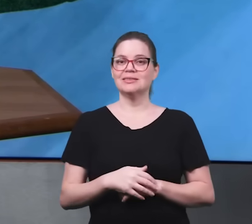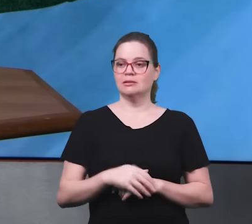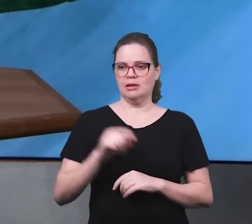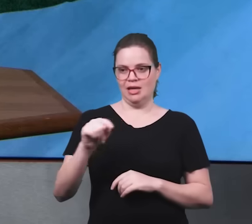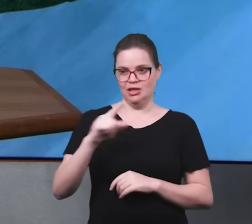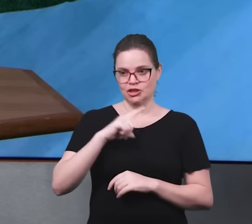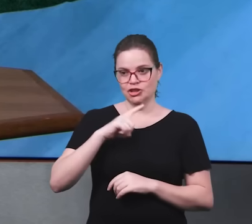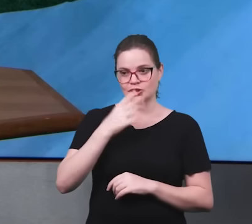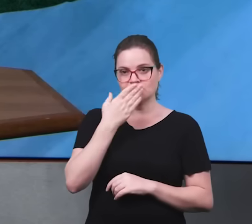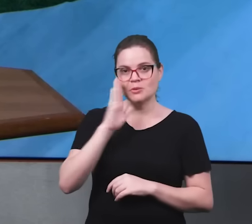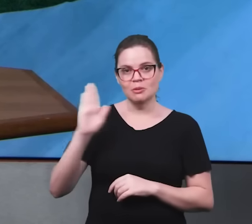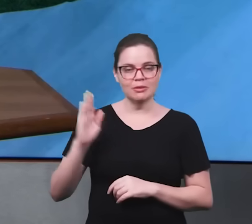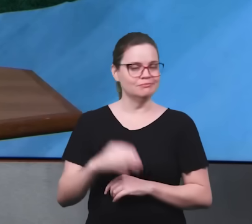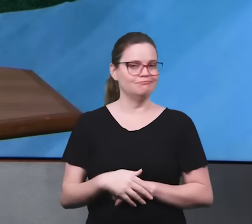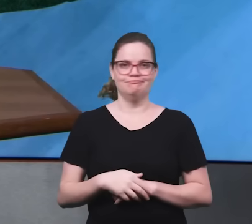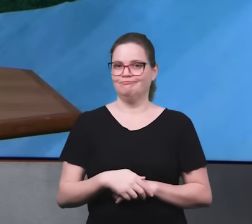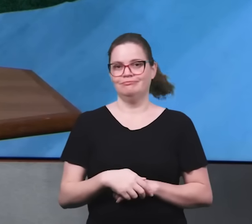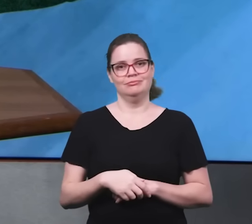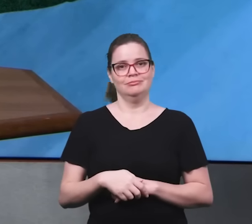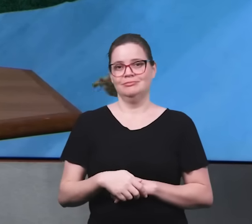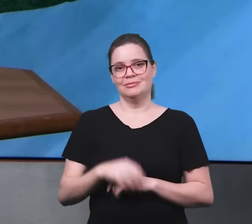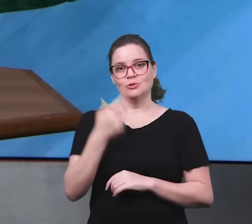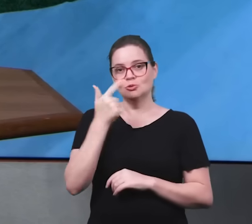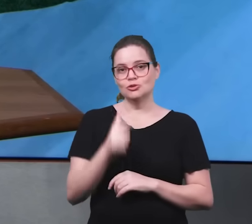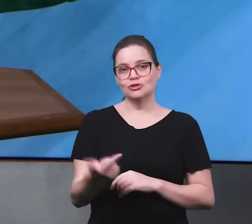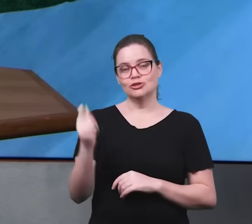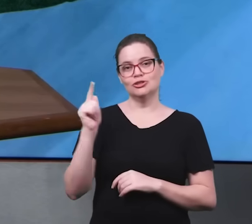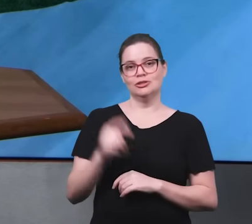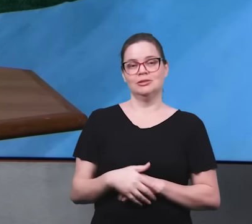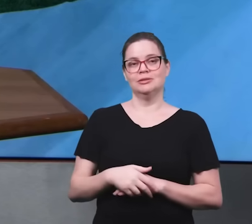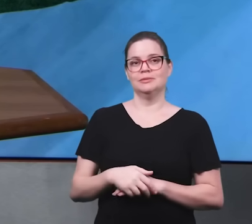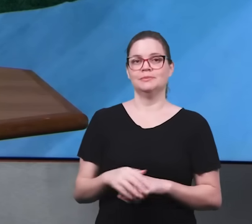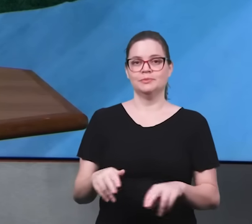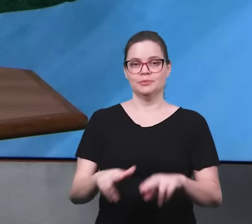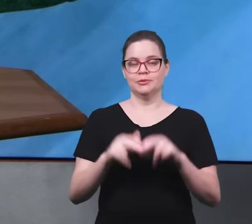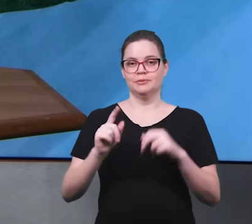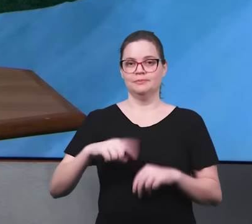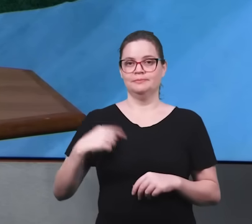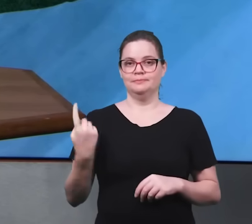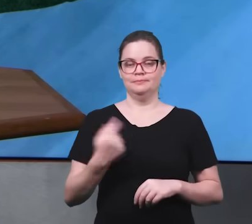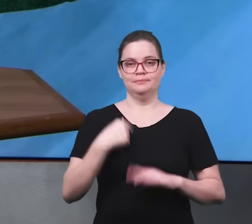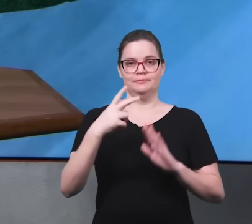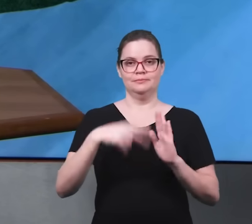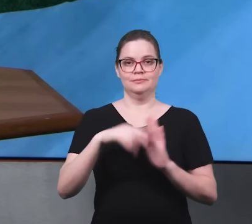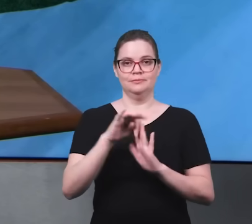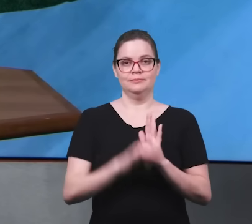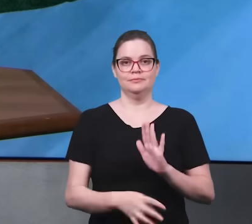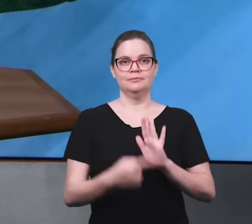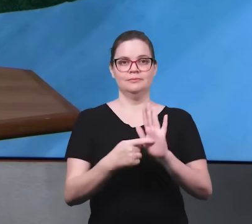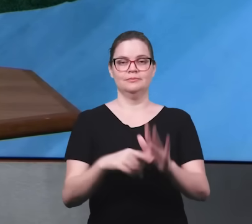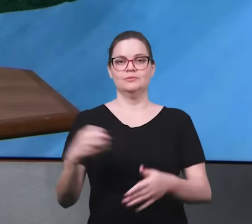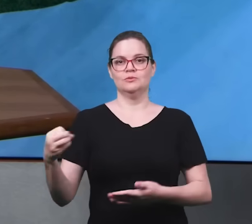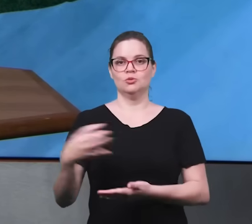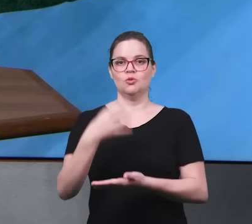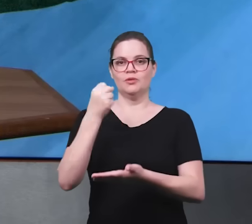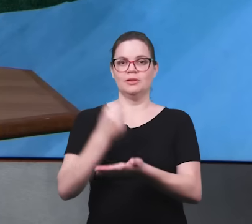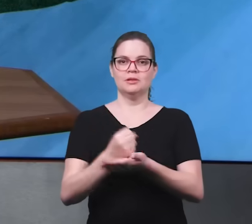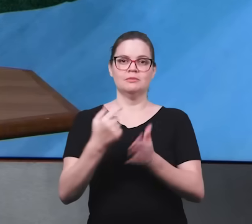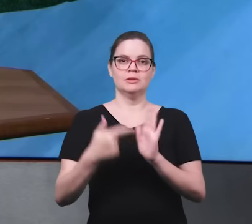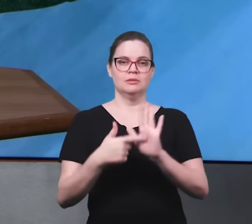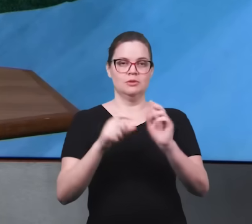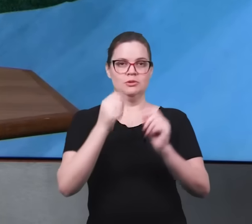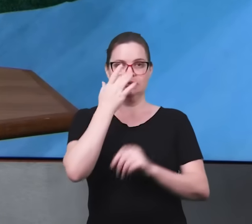estavam longe de uma promessa, estavam muito longe. Por isso que nós vemos no texto lá no Novo